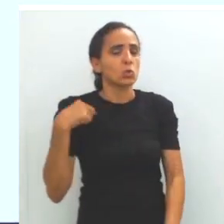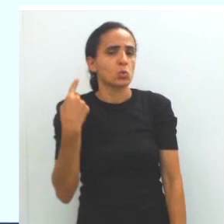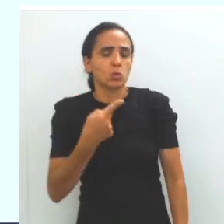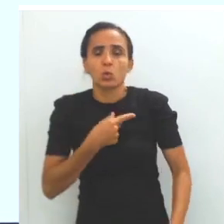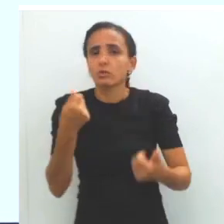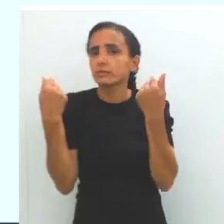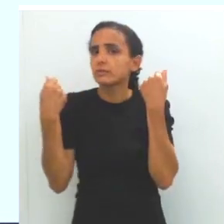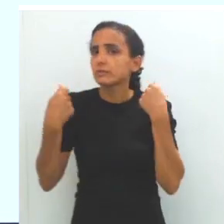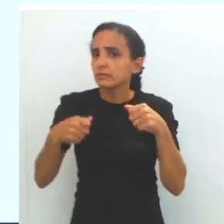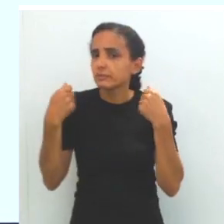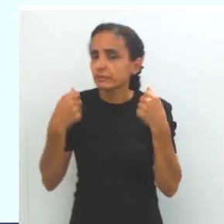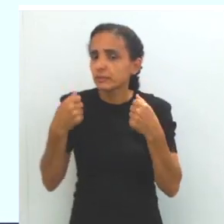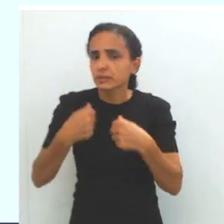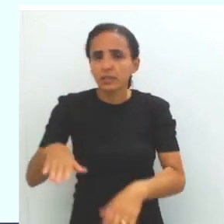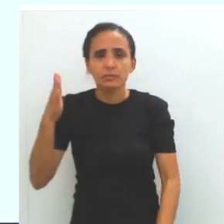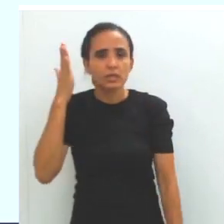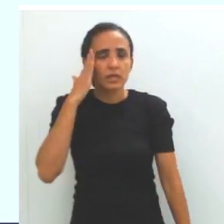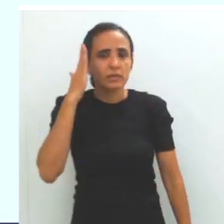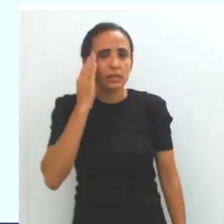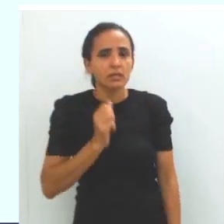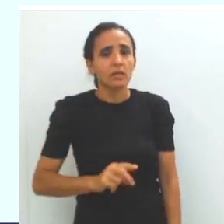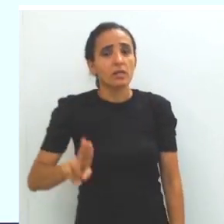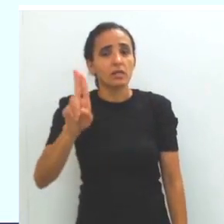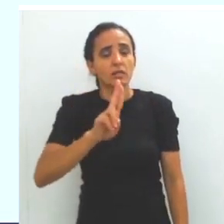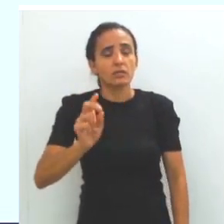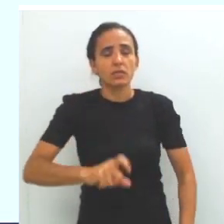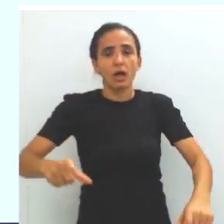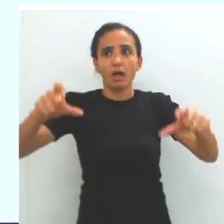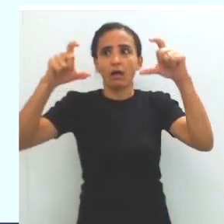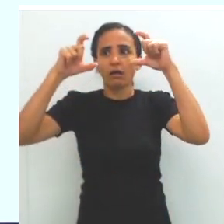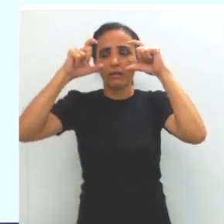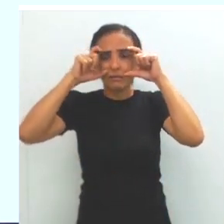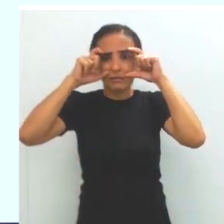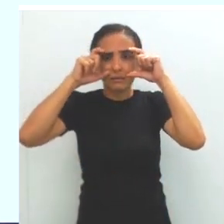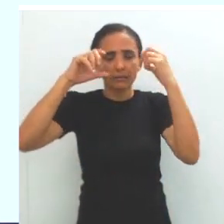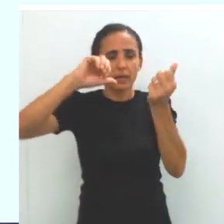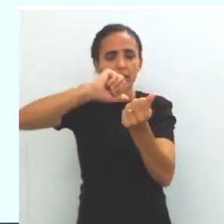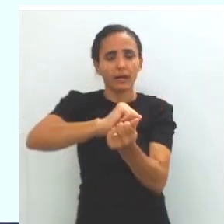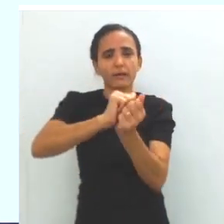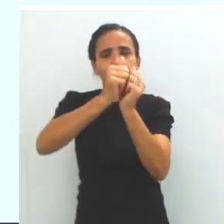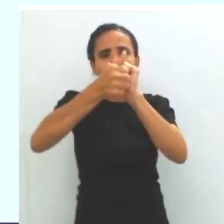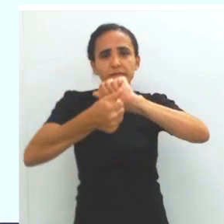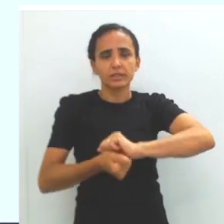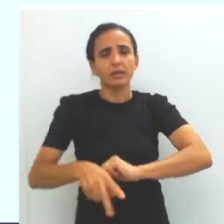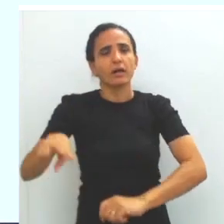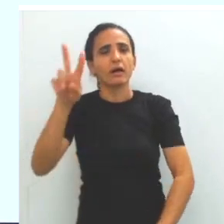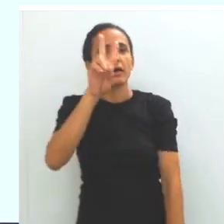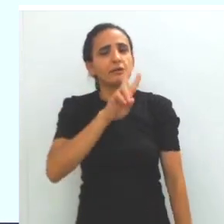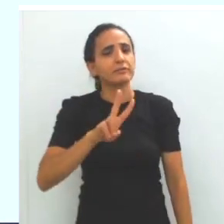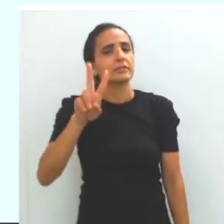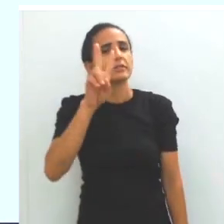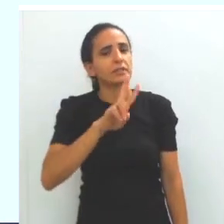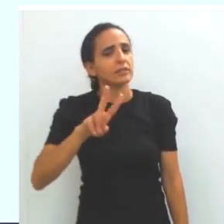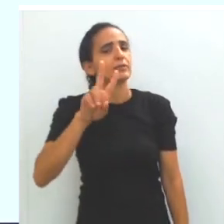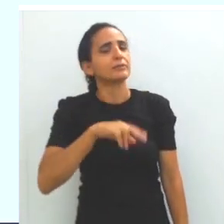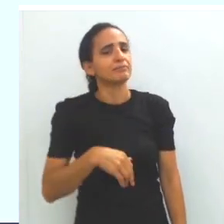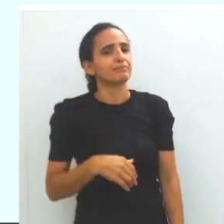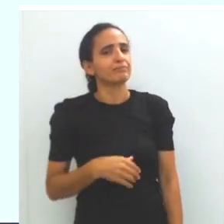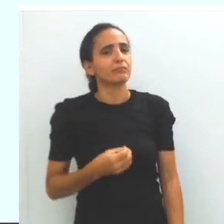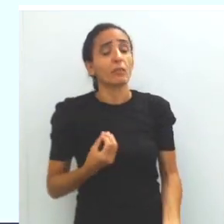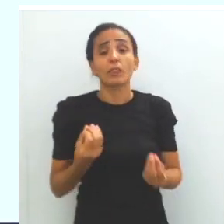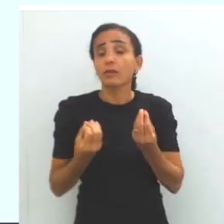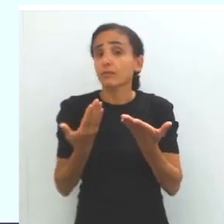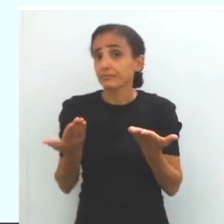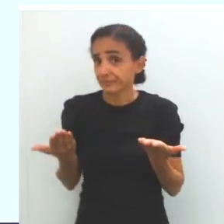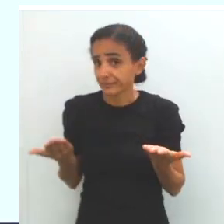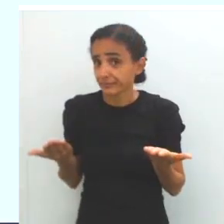Resultado, a gente precisa colocar lentes corretivas. E que lentes seriam essas,